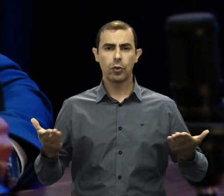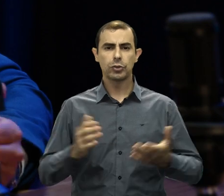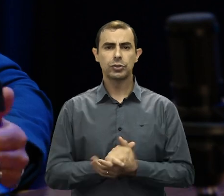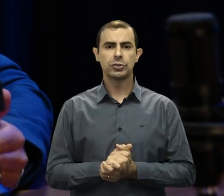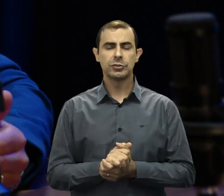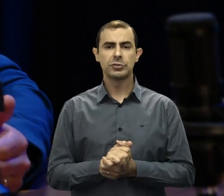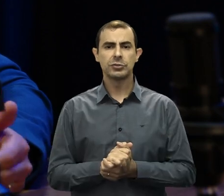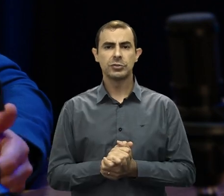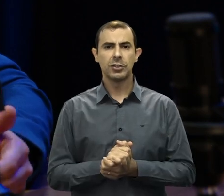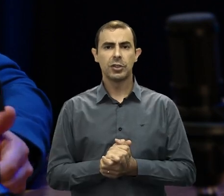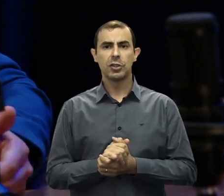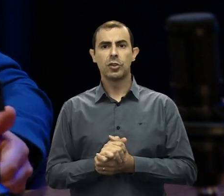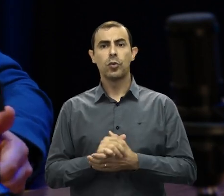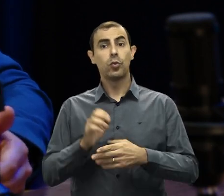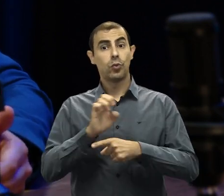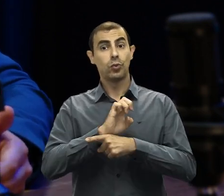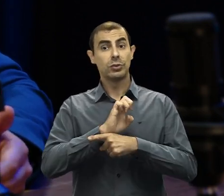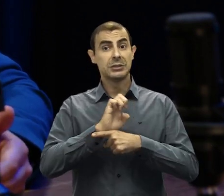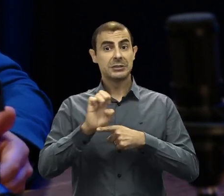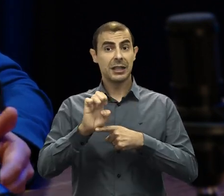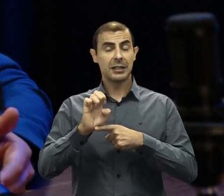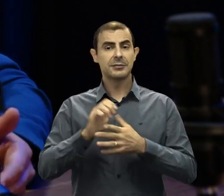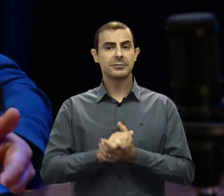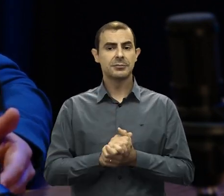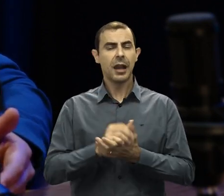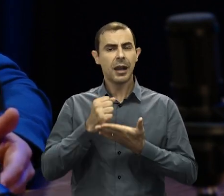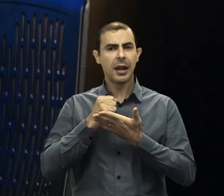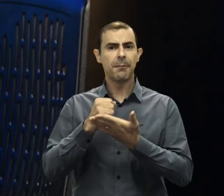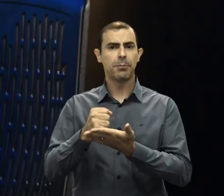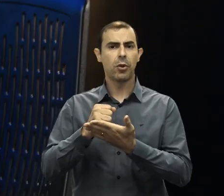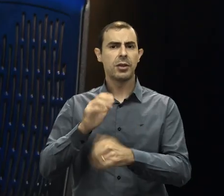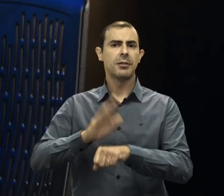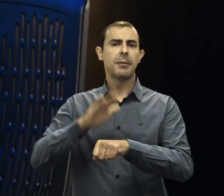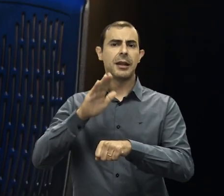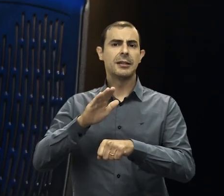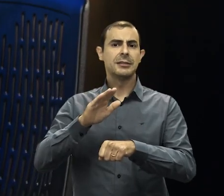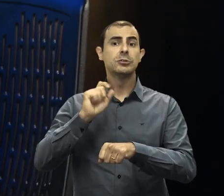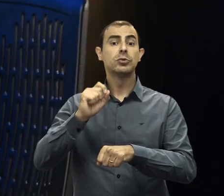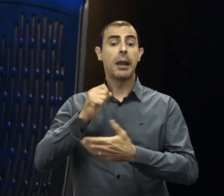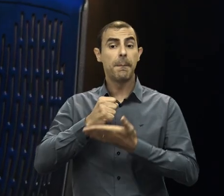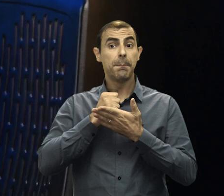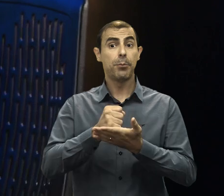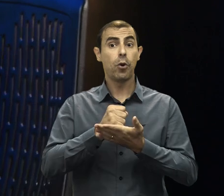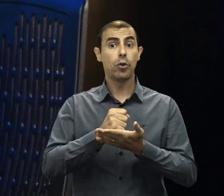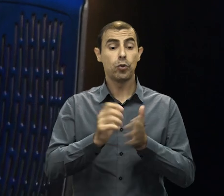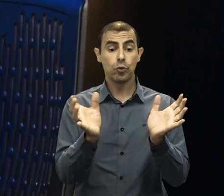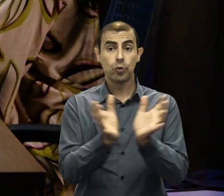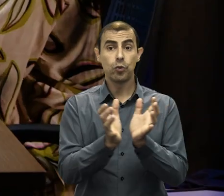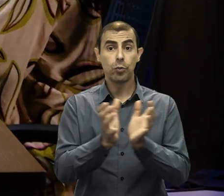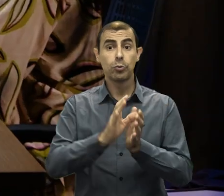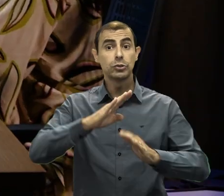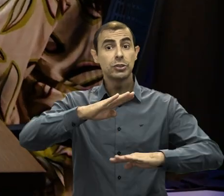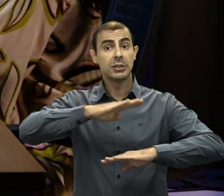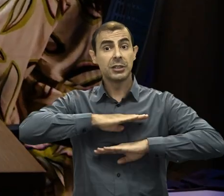o Estado ele apoia mais quem faz esporte. Né? O atleta, né? O atleta,